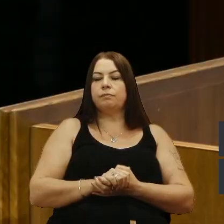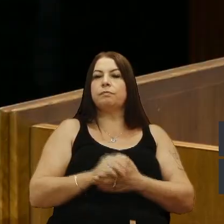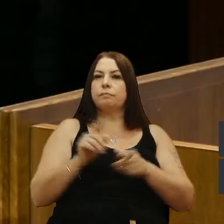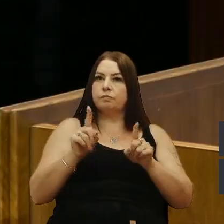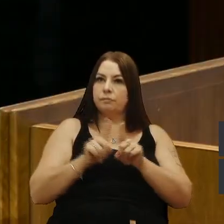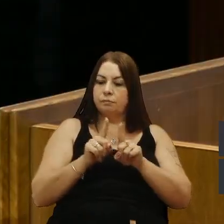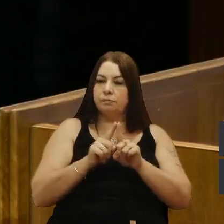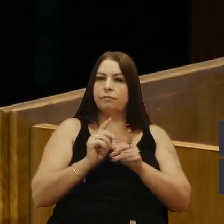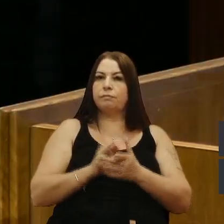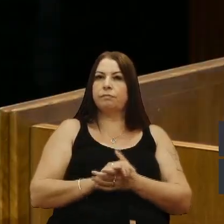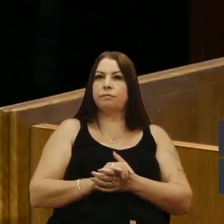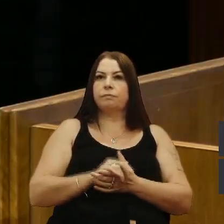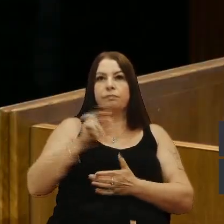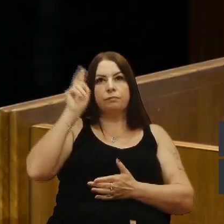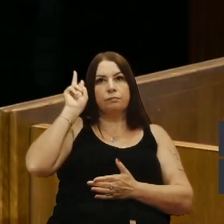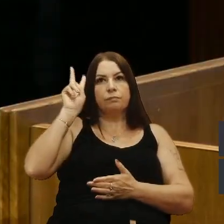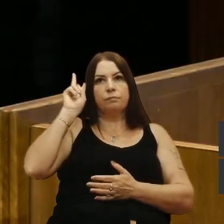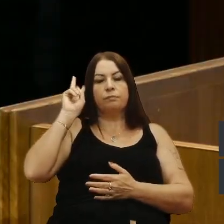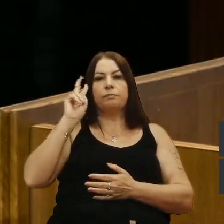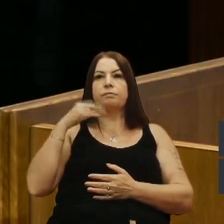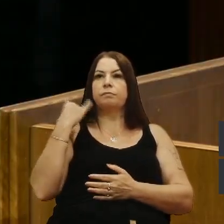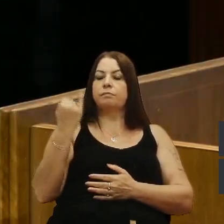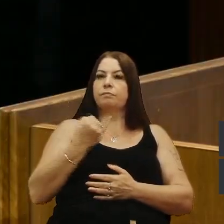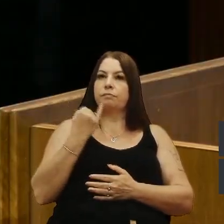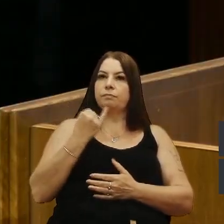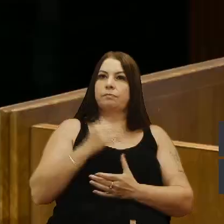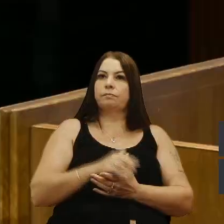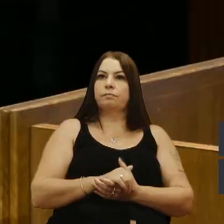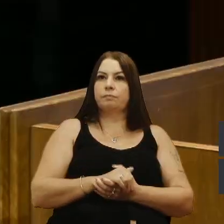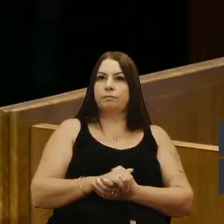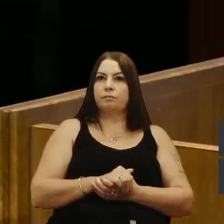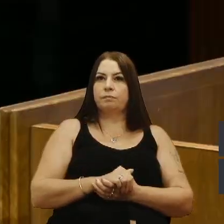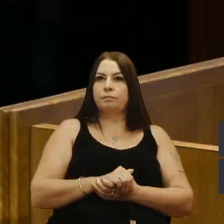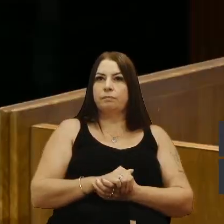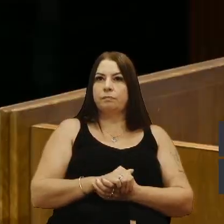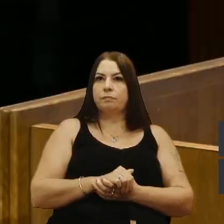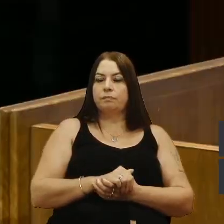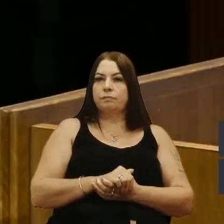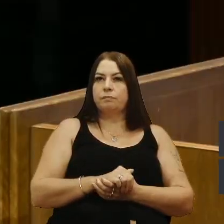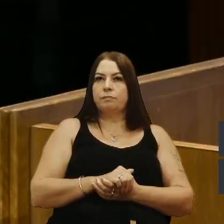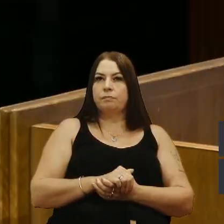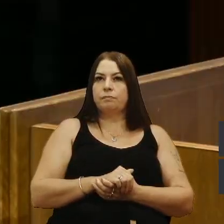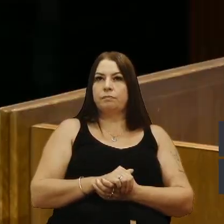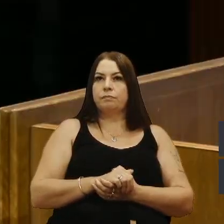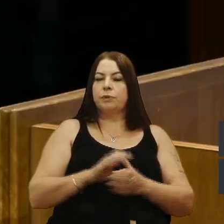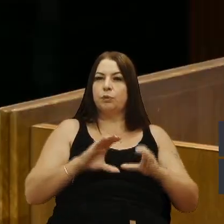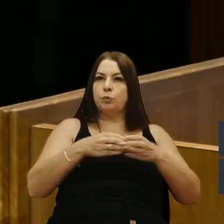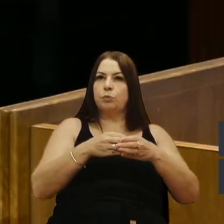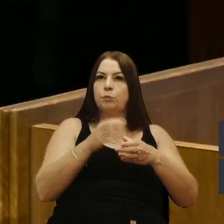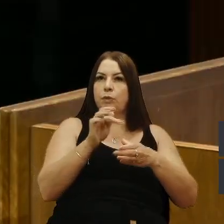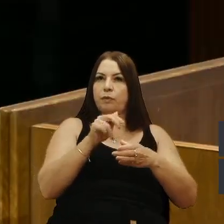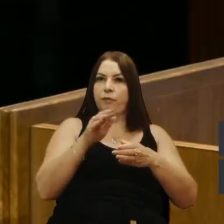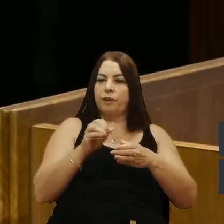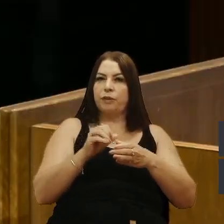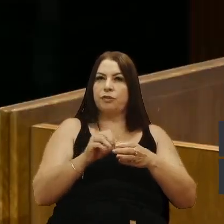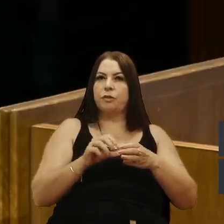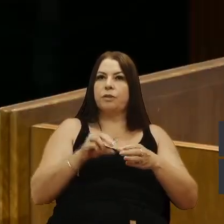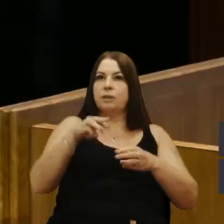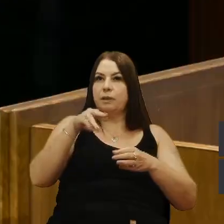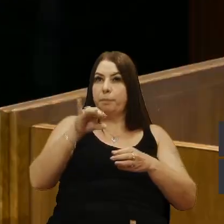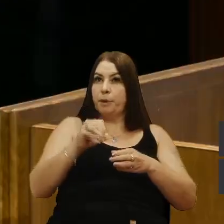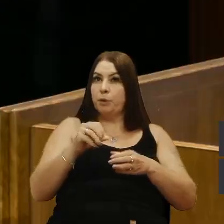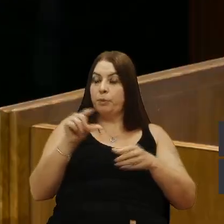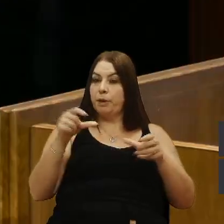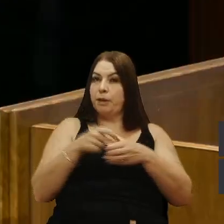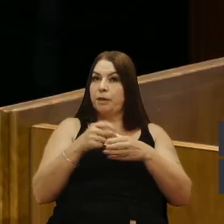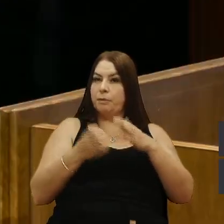Também uma lembrança muito importante, que é a Frente Parlamentar da Micro e Pequena Empresa. Fizemos